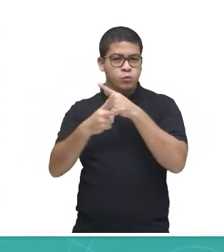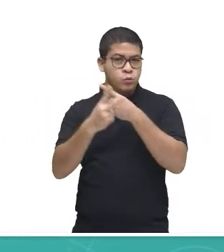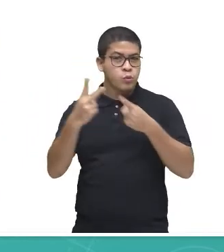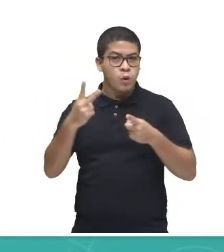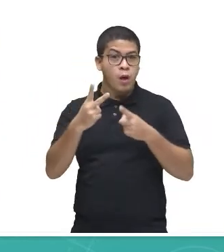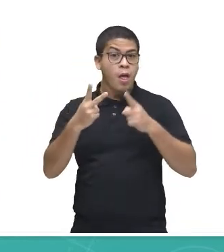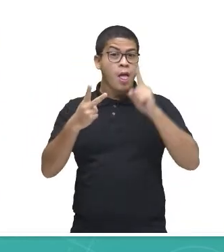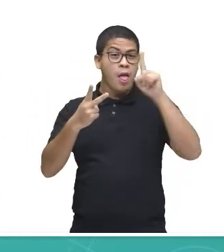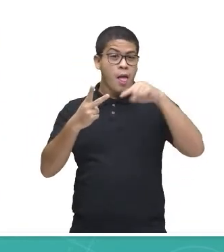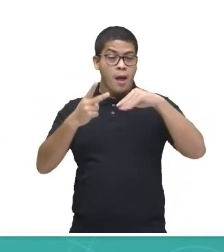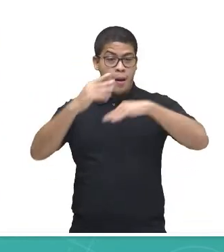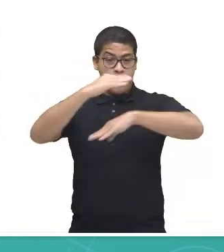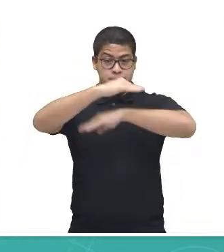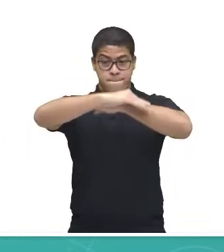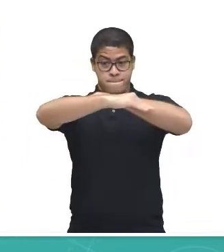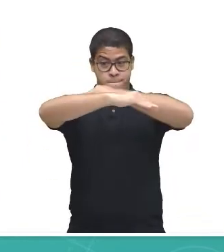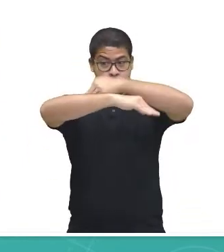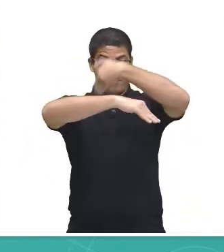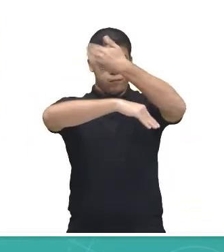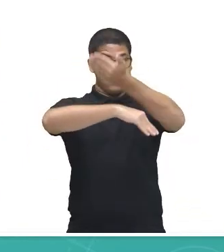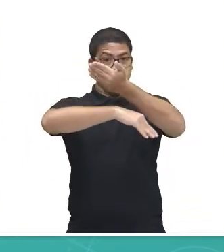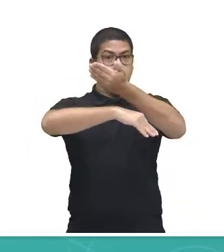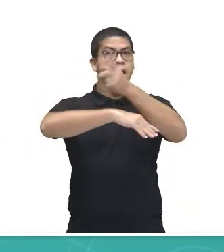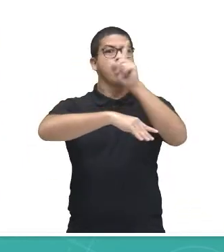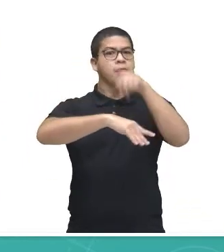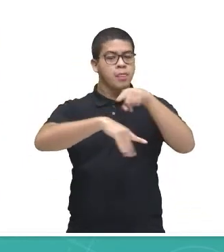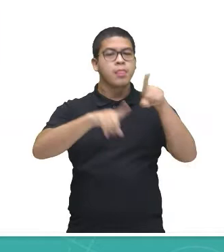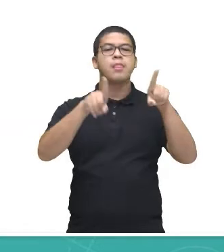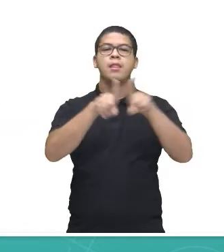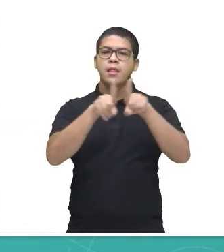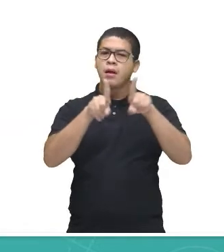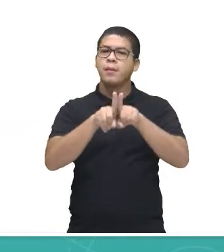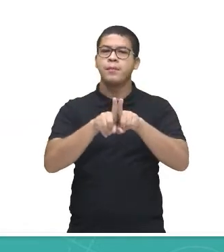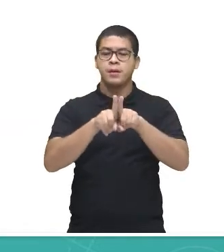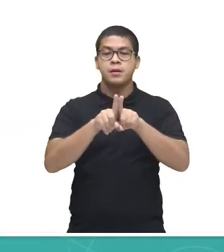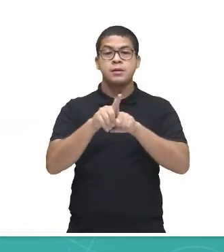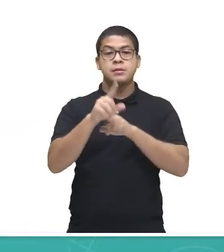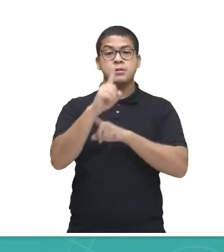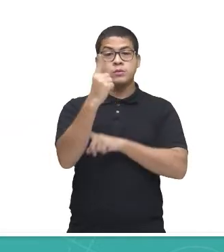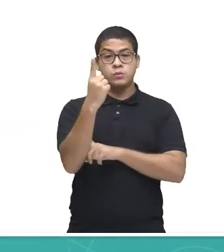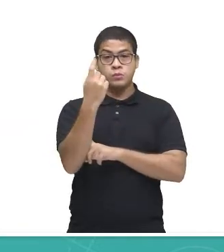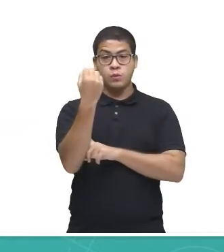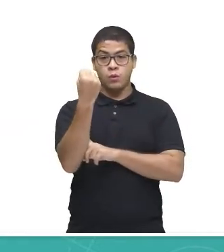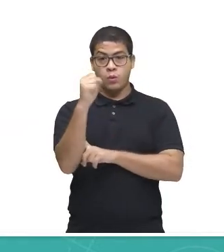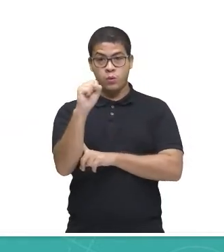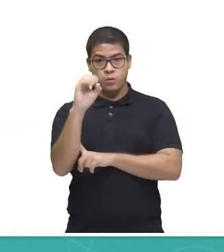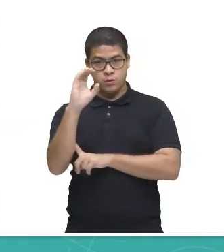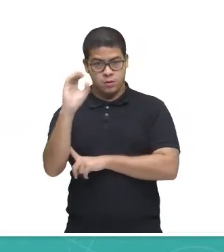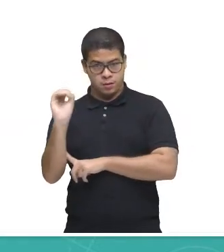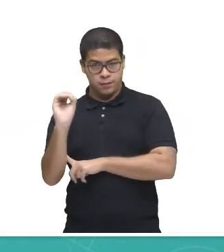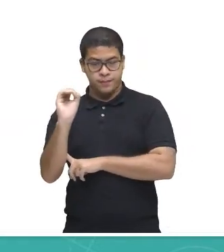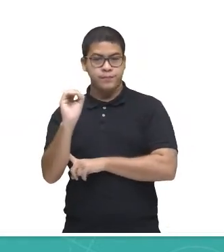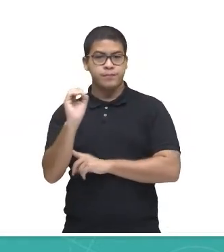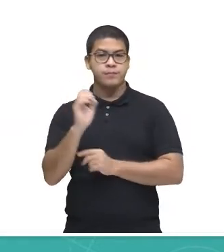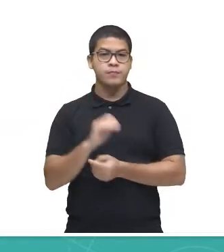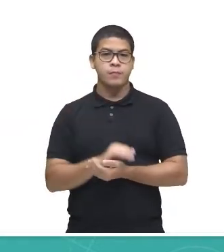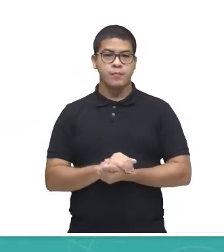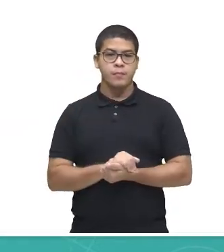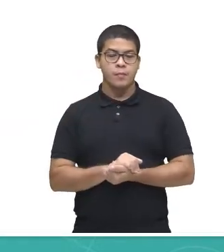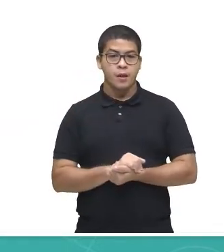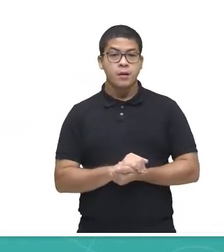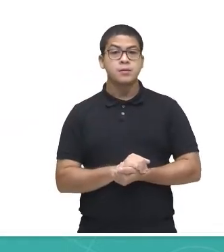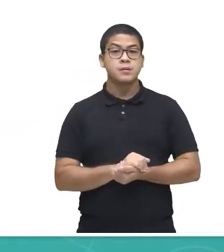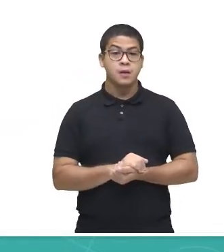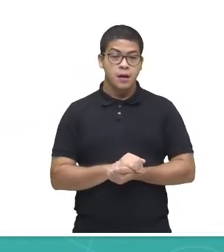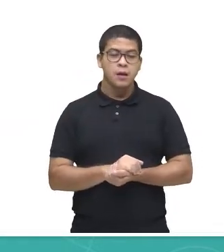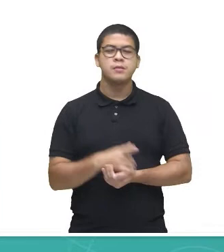que a sua soma equivale a 180 graus, ok? Além dos colaterais, nós temos uma